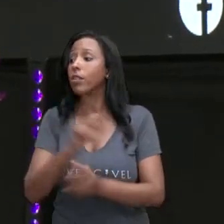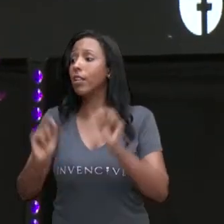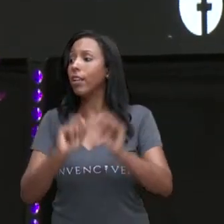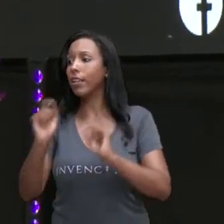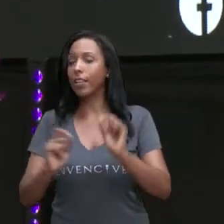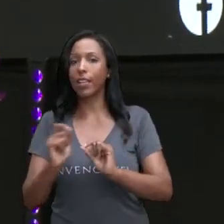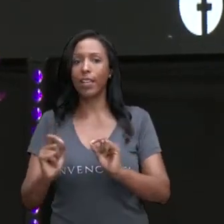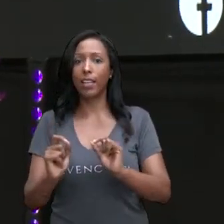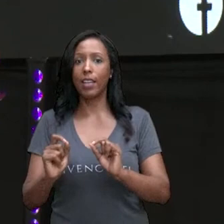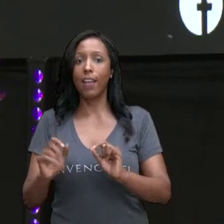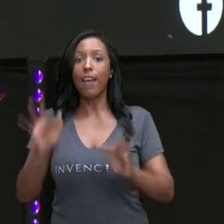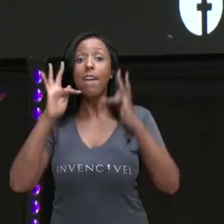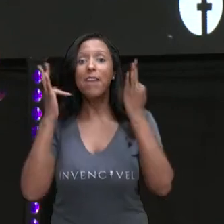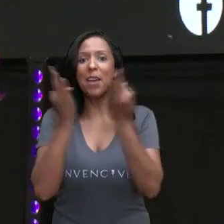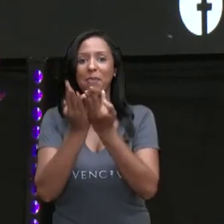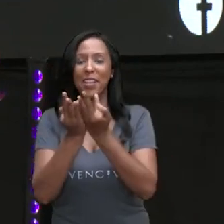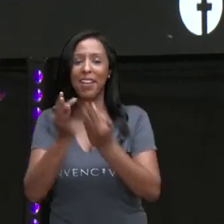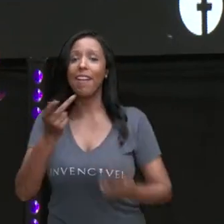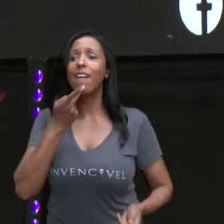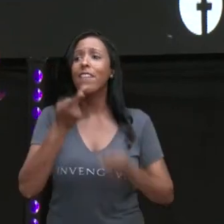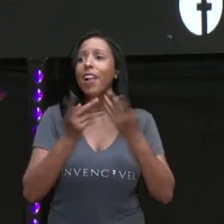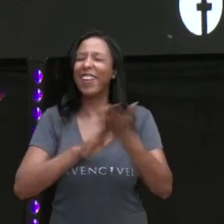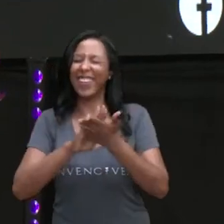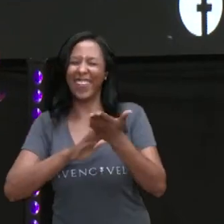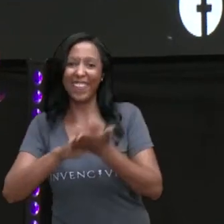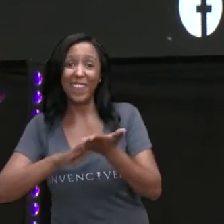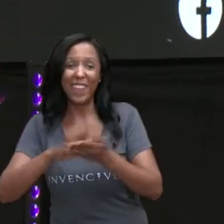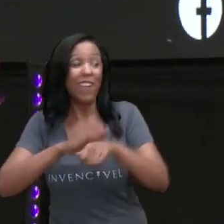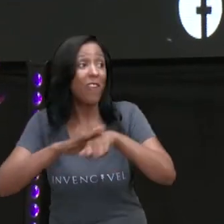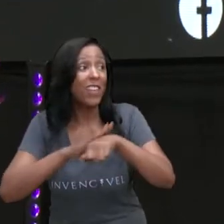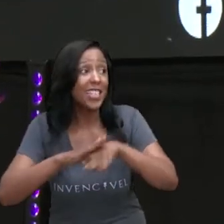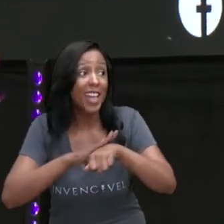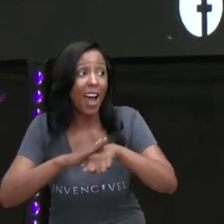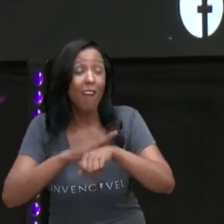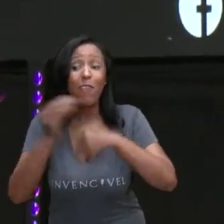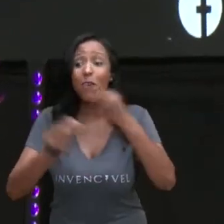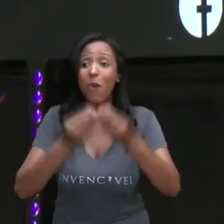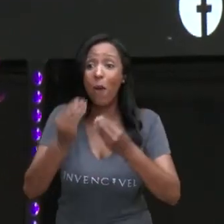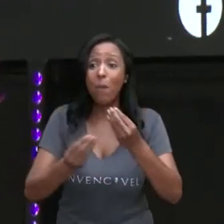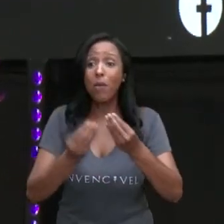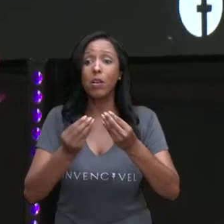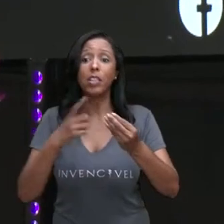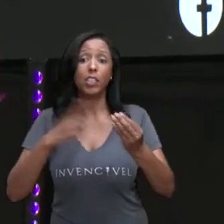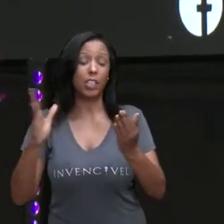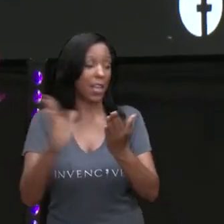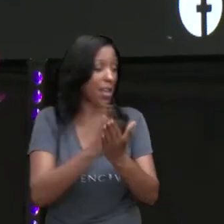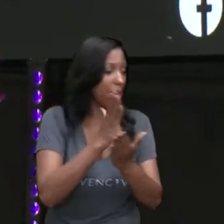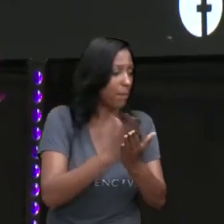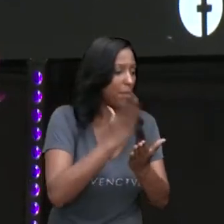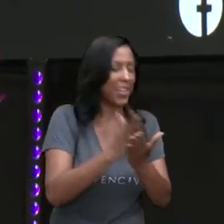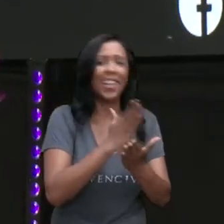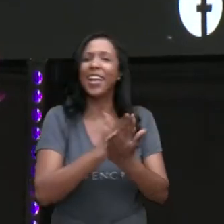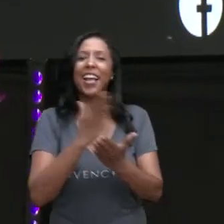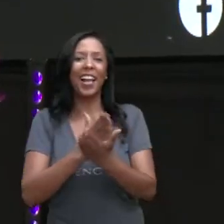Aquelas famílias falavam de forma decorada as poucas páginas que tinham da palavra de